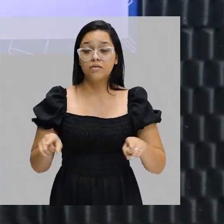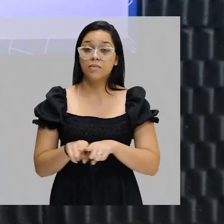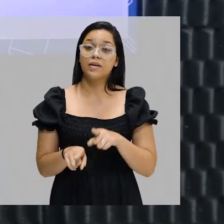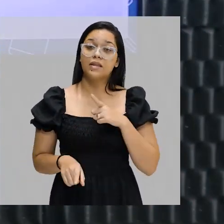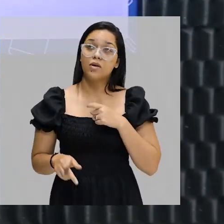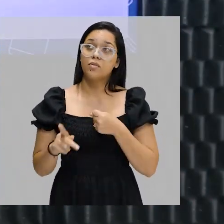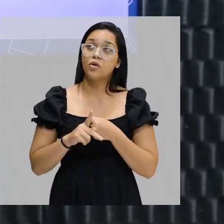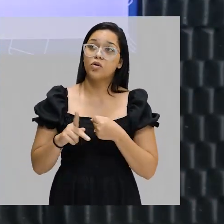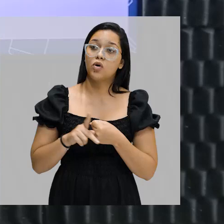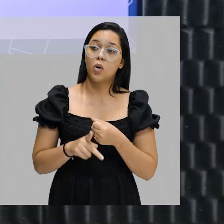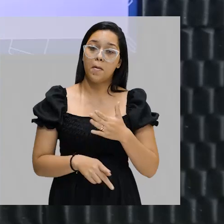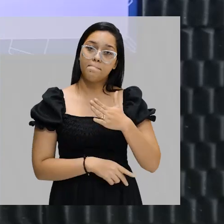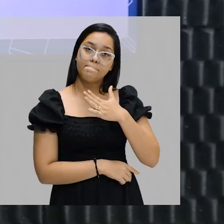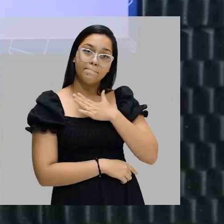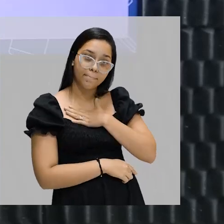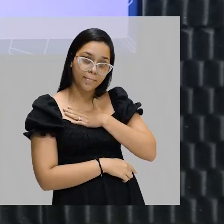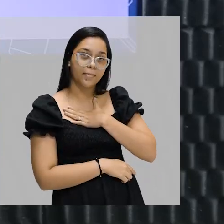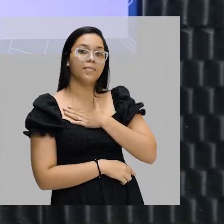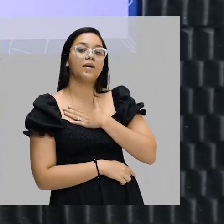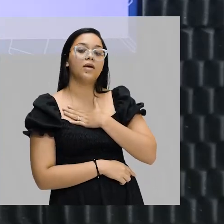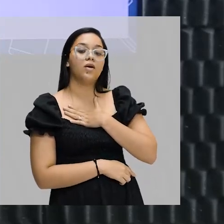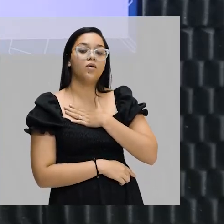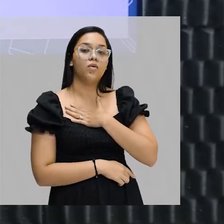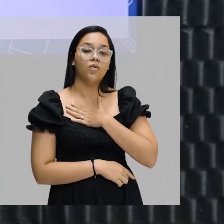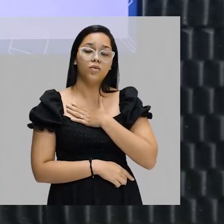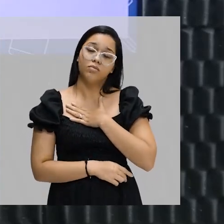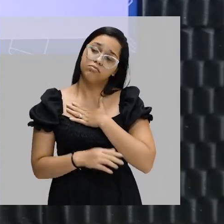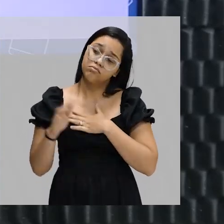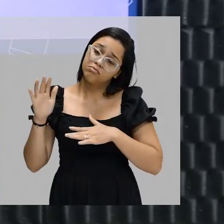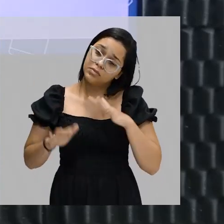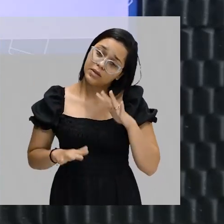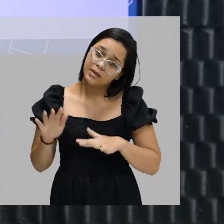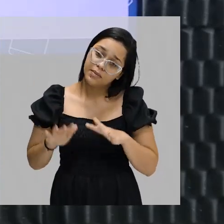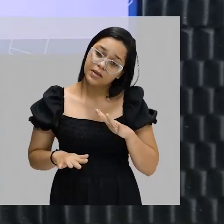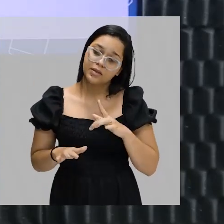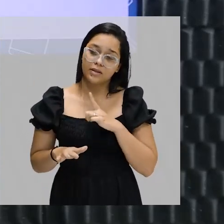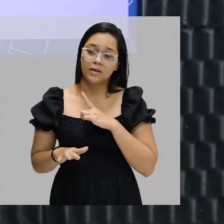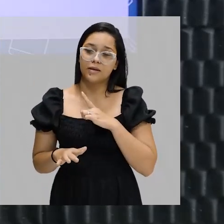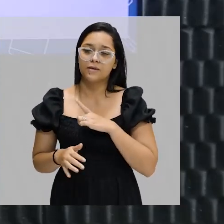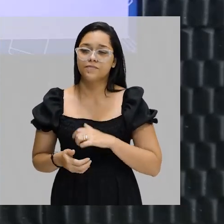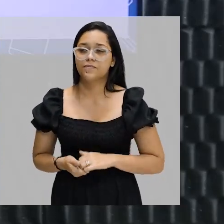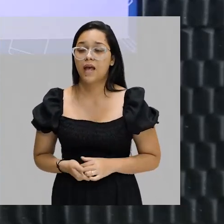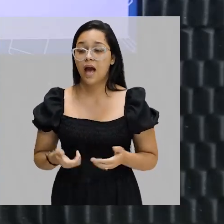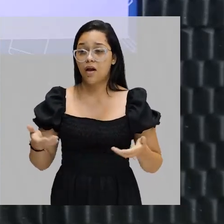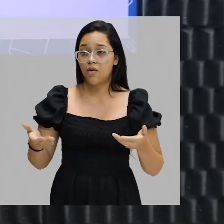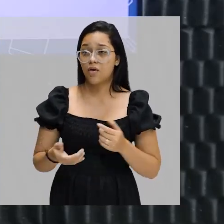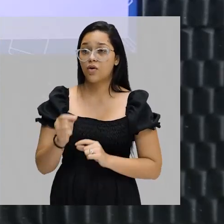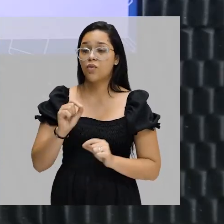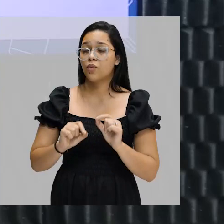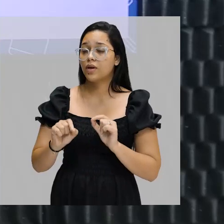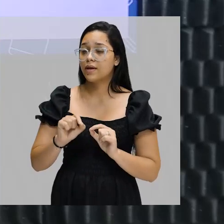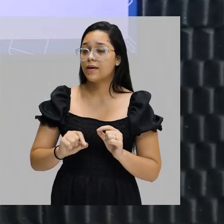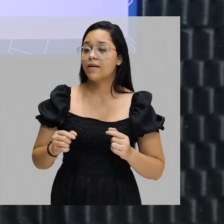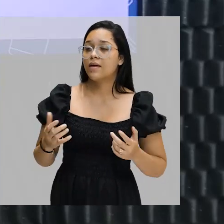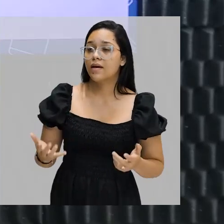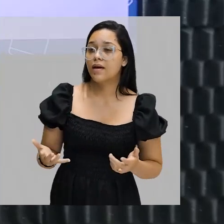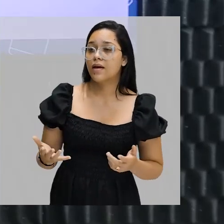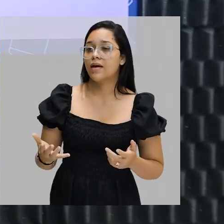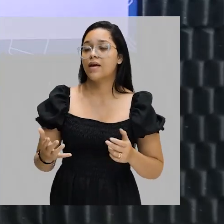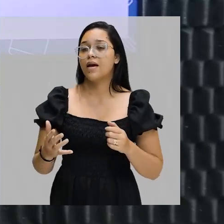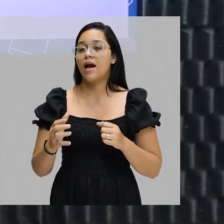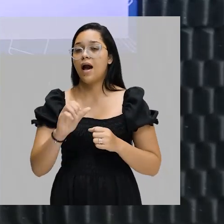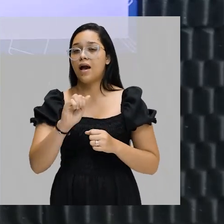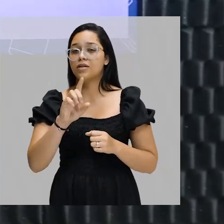tenho pronome possessivo meu minha existe variação agora assim como